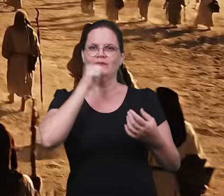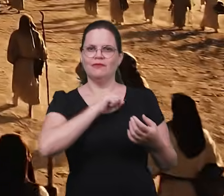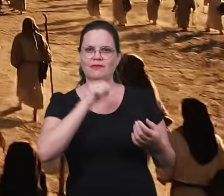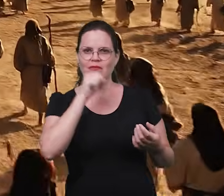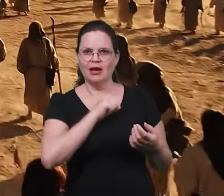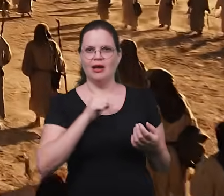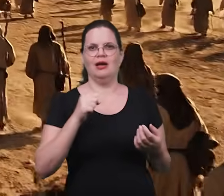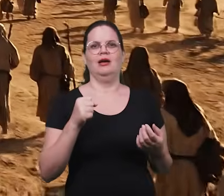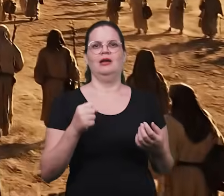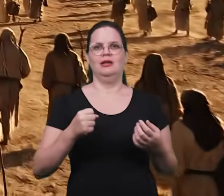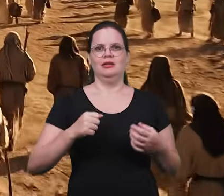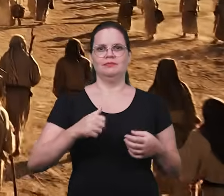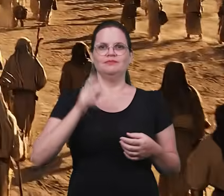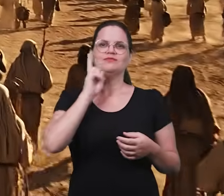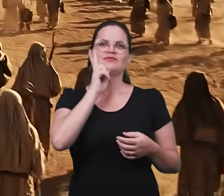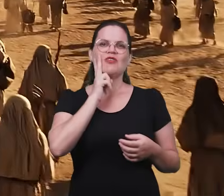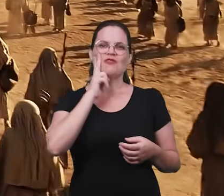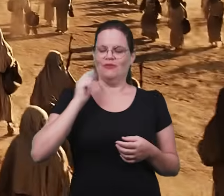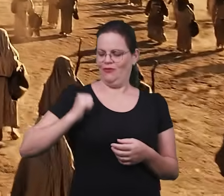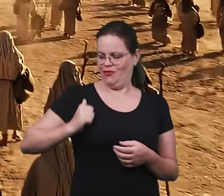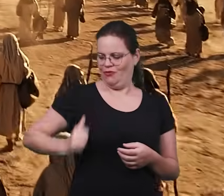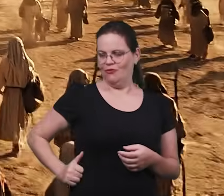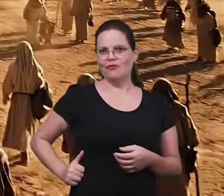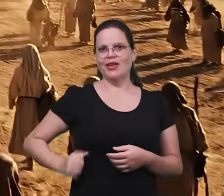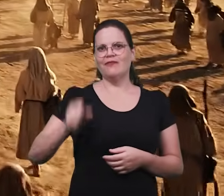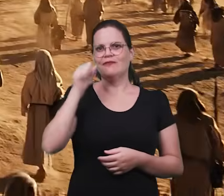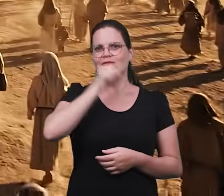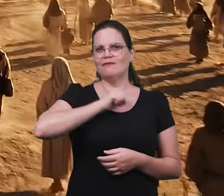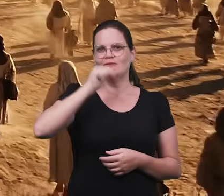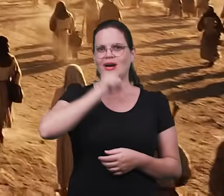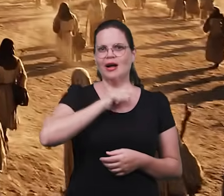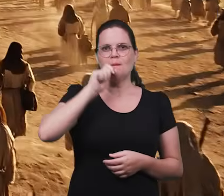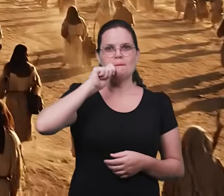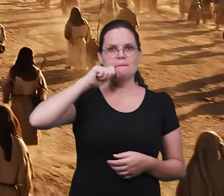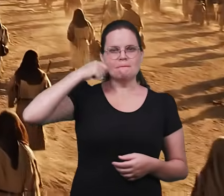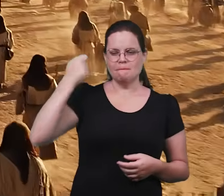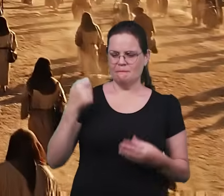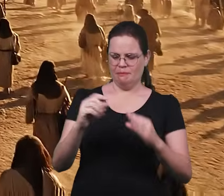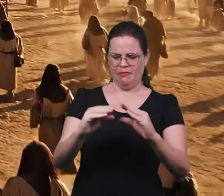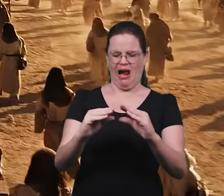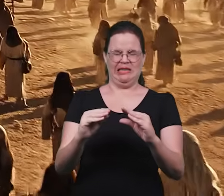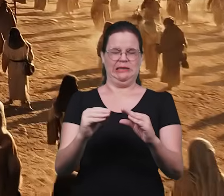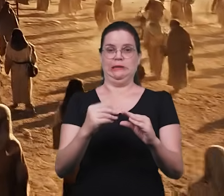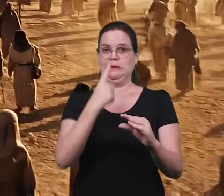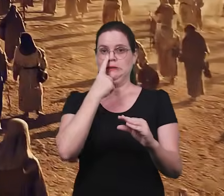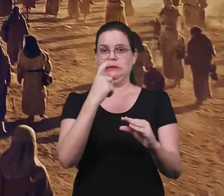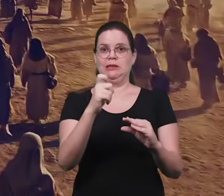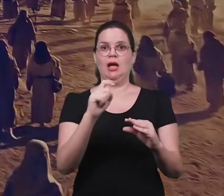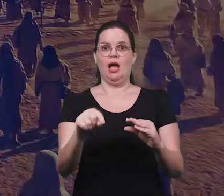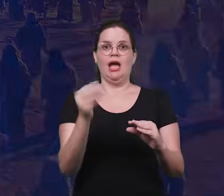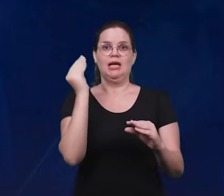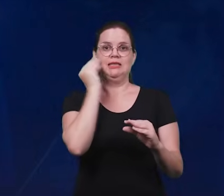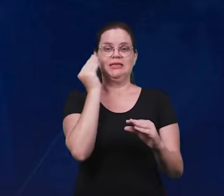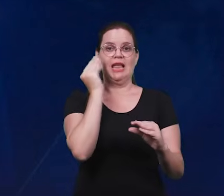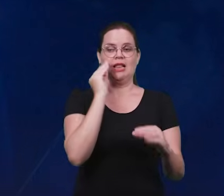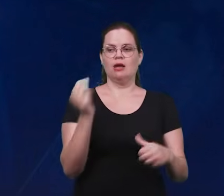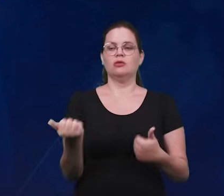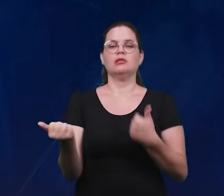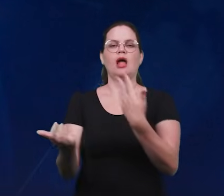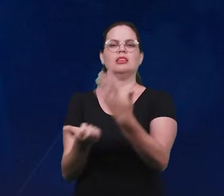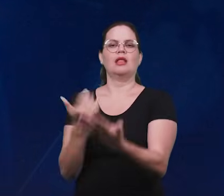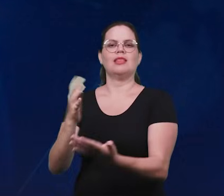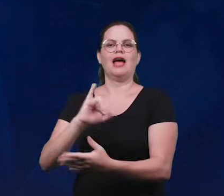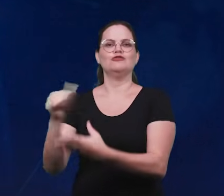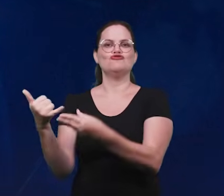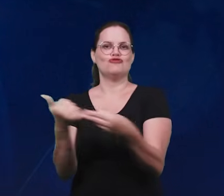desgastadas, os odres de vinho envelhecidos e os pães secos e bolorentos que eles trouxeram para Josué,